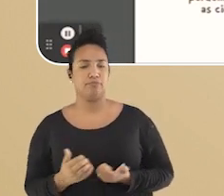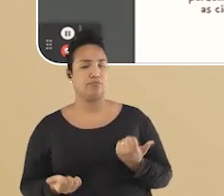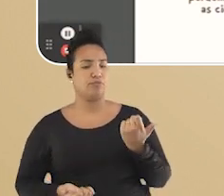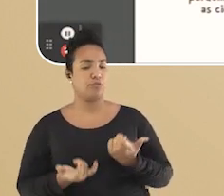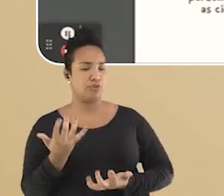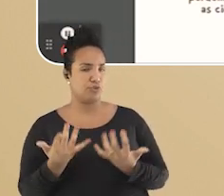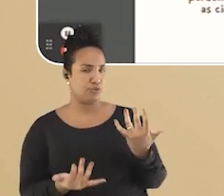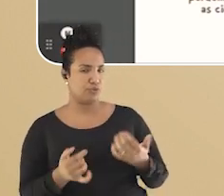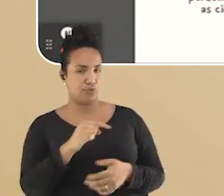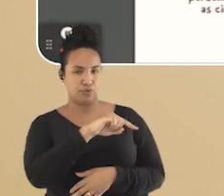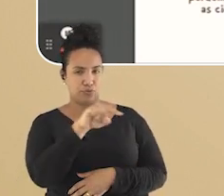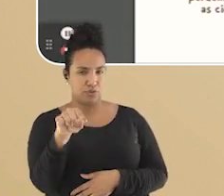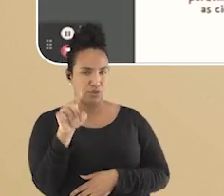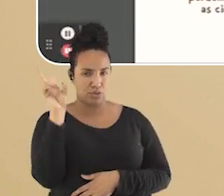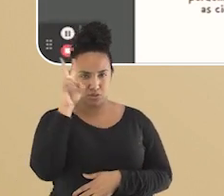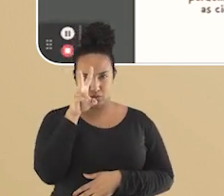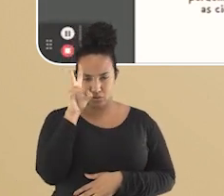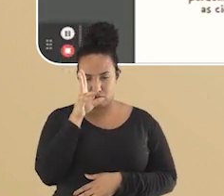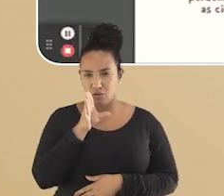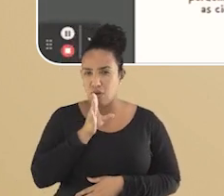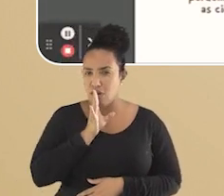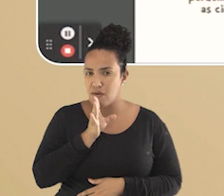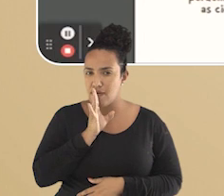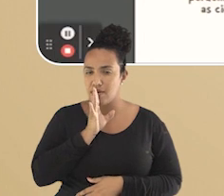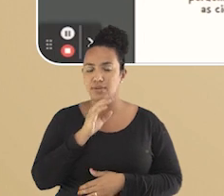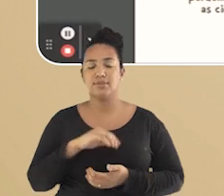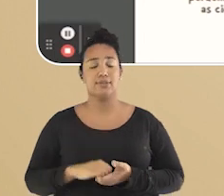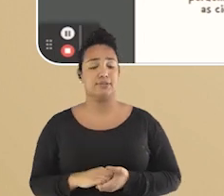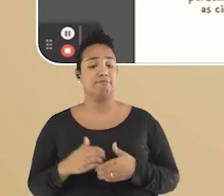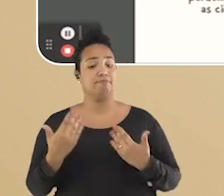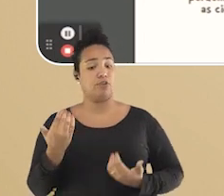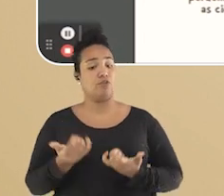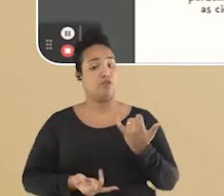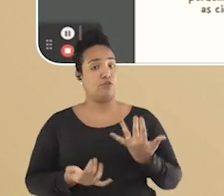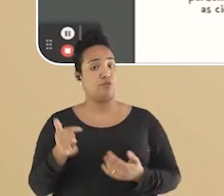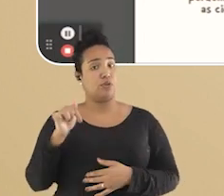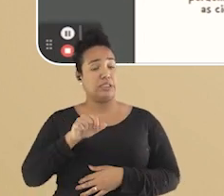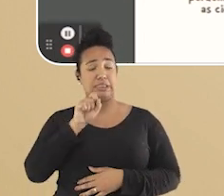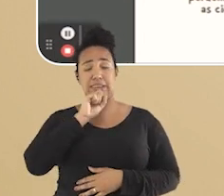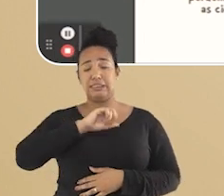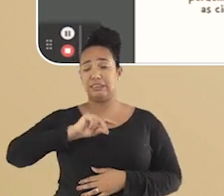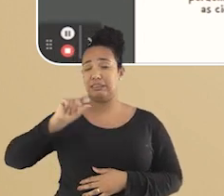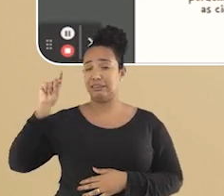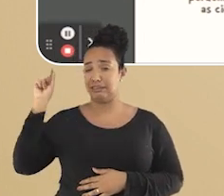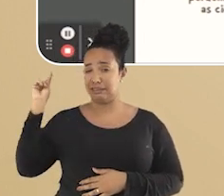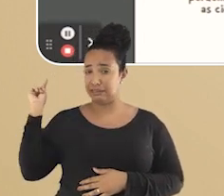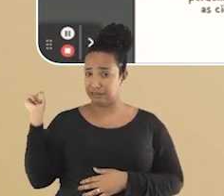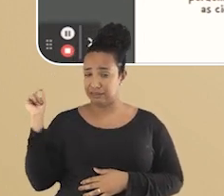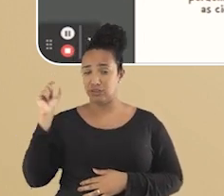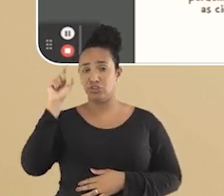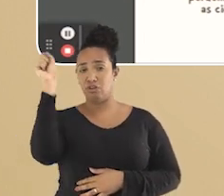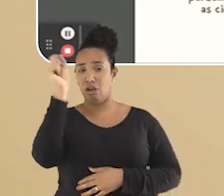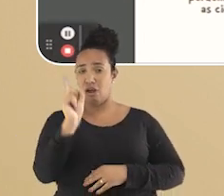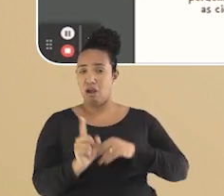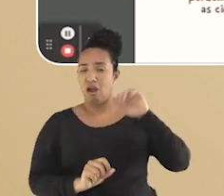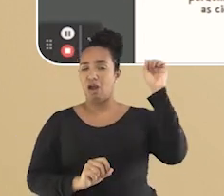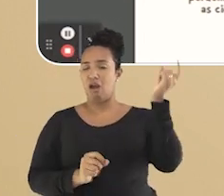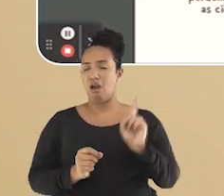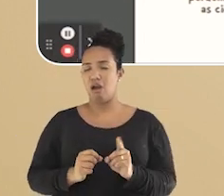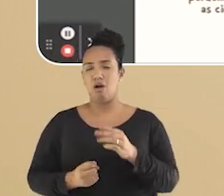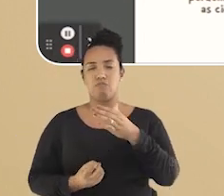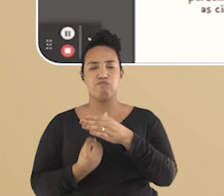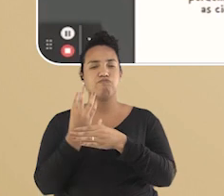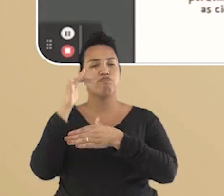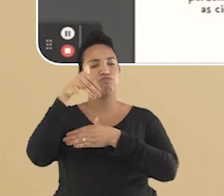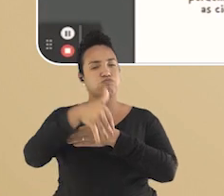fogo? Você conhece a história dele? O fogo é tão antigo como a Terra. Raios e vulcões sempre foram